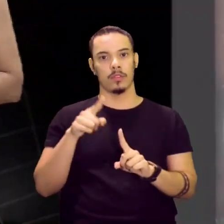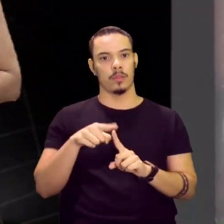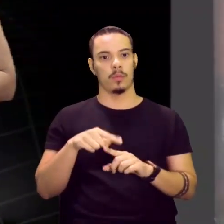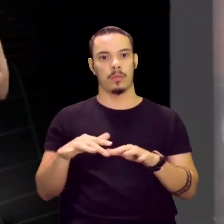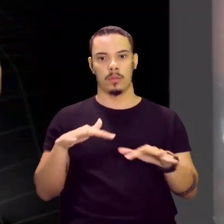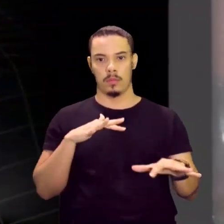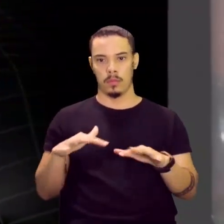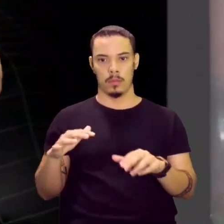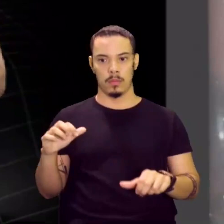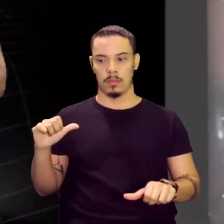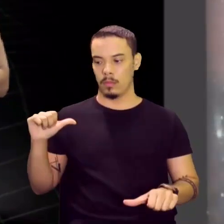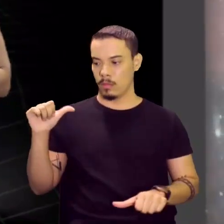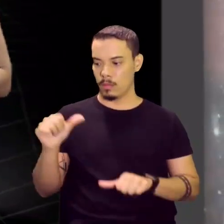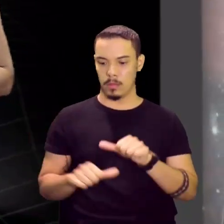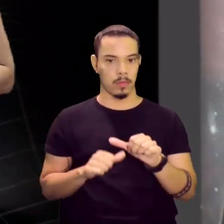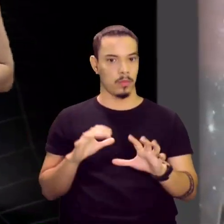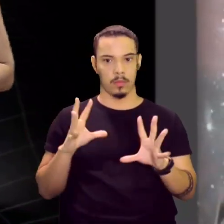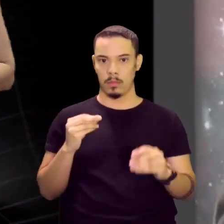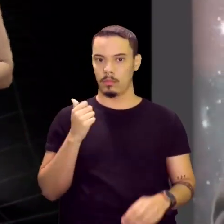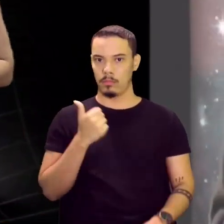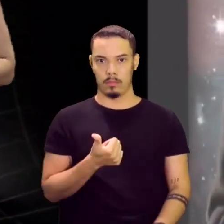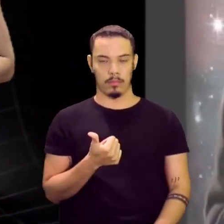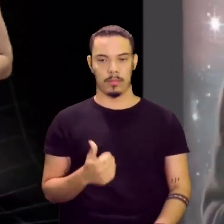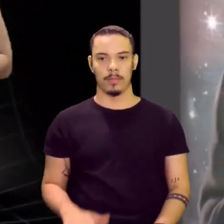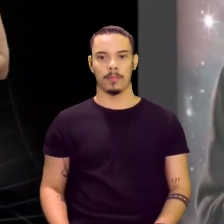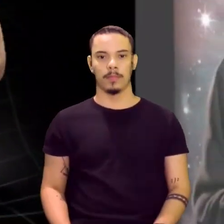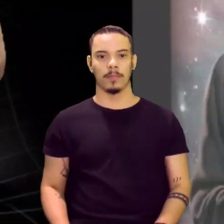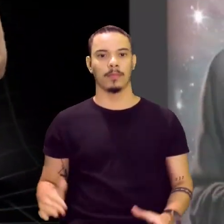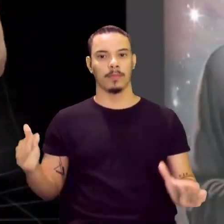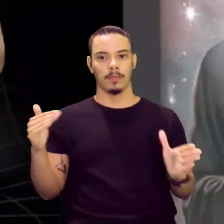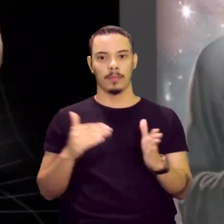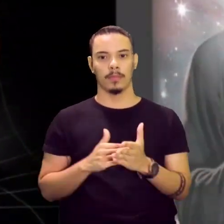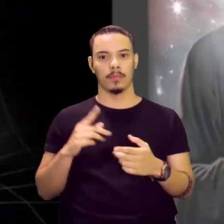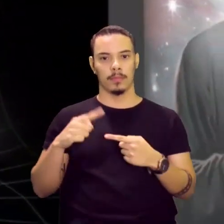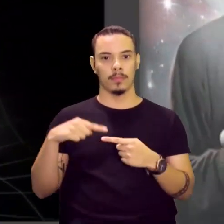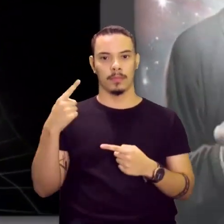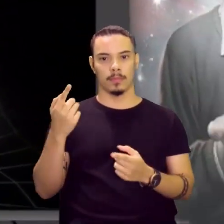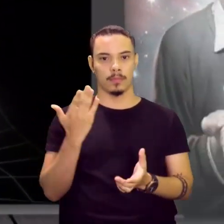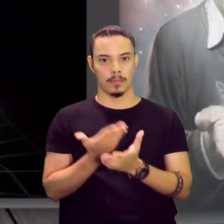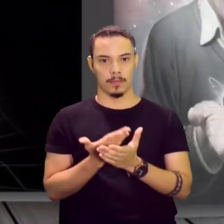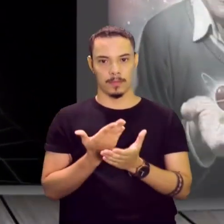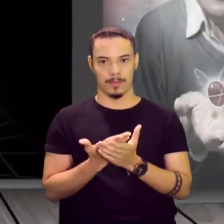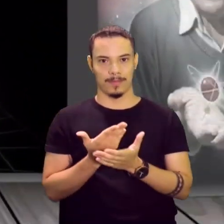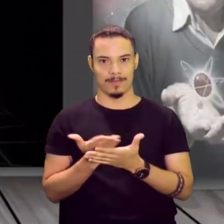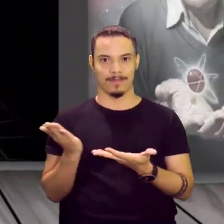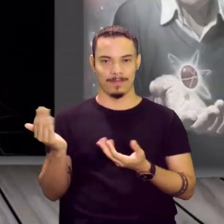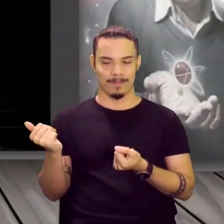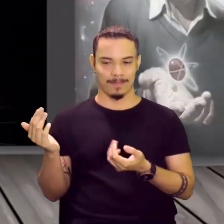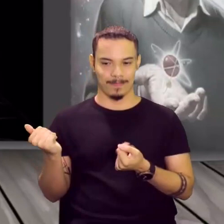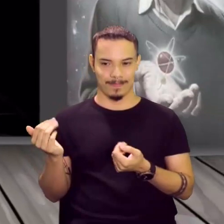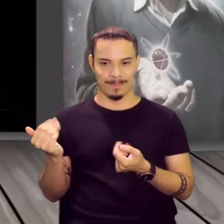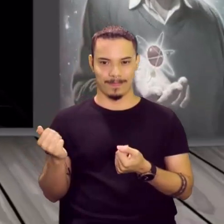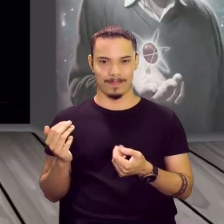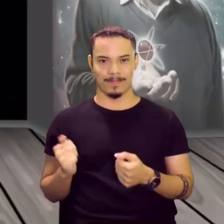movimento. E transforma e tudo certo. Exatamente. É isso daí. Até a próxima aula, jovens,